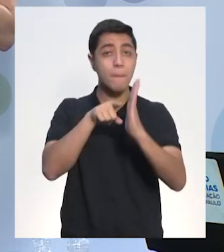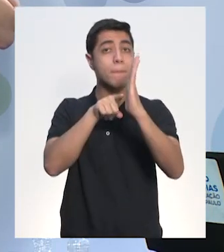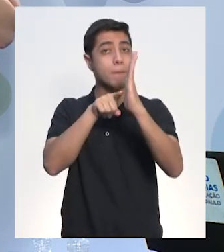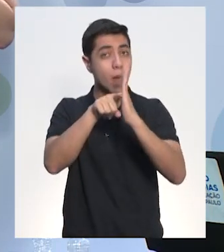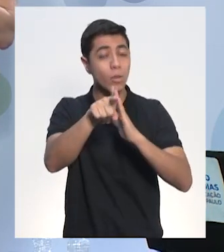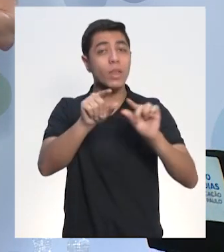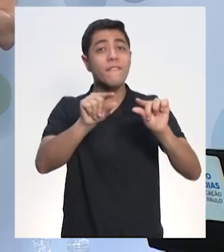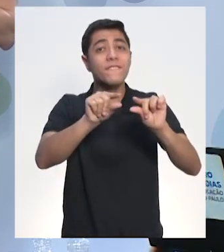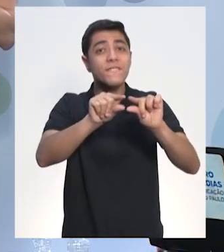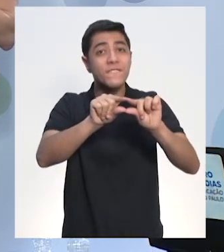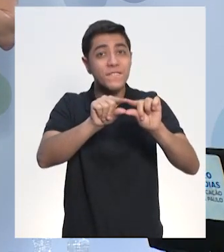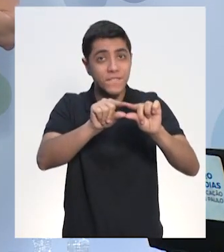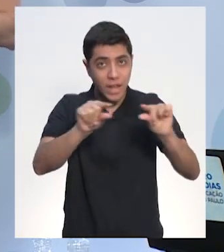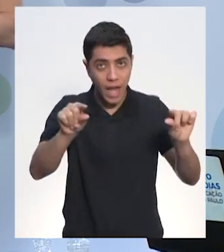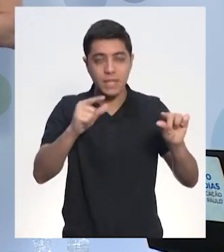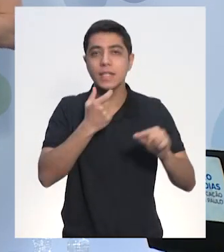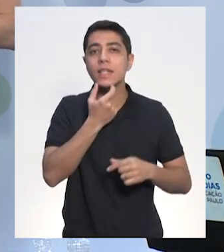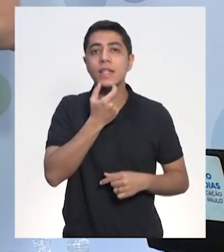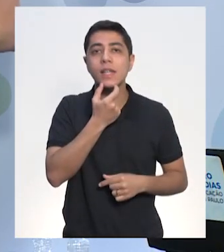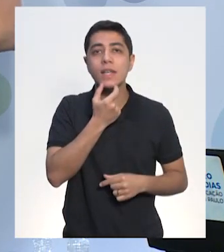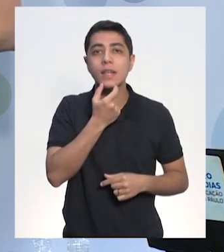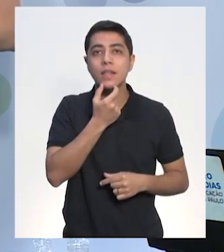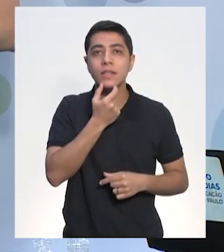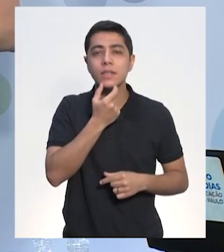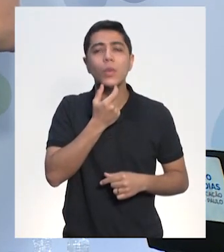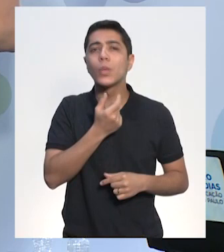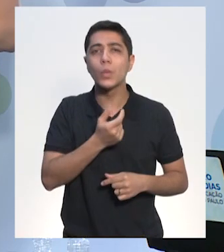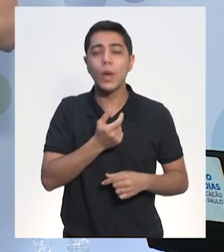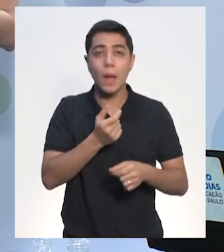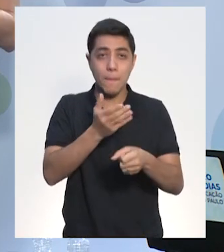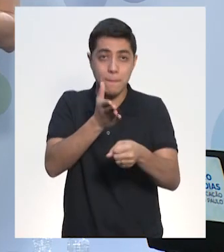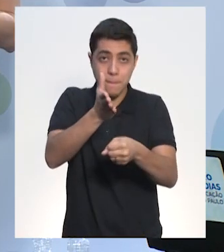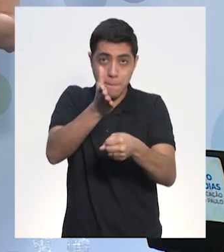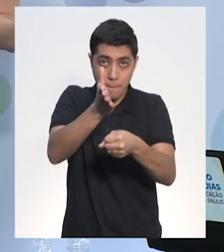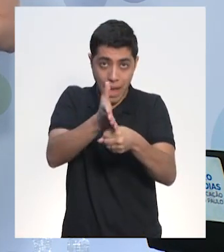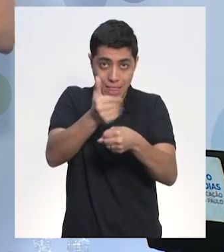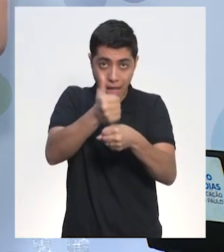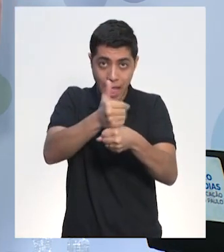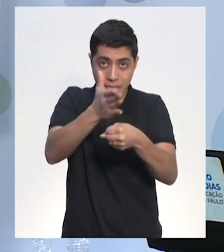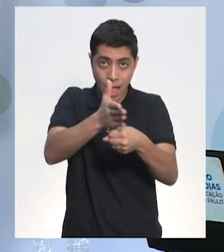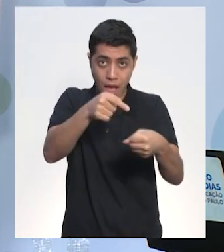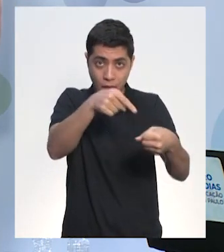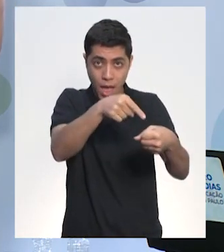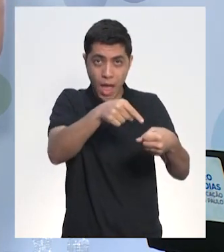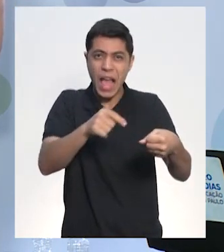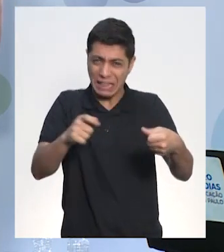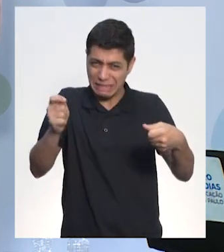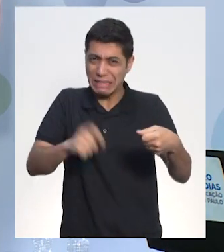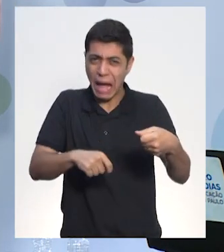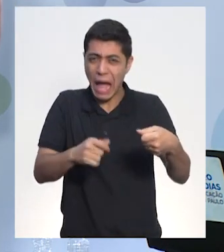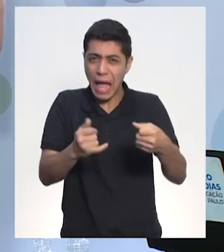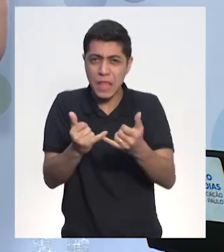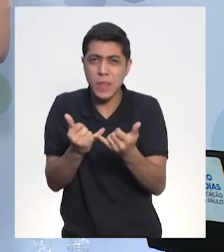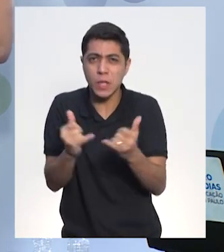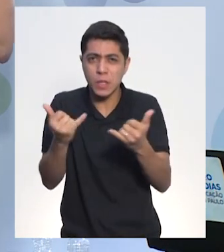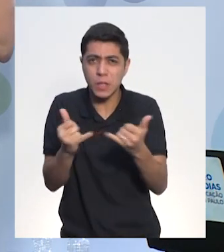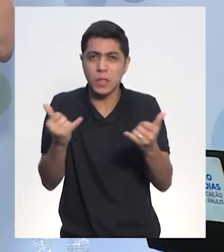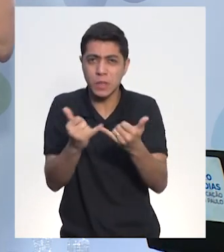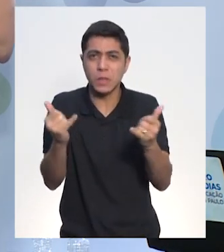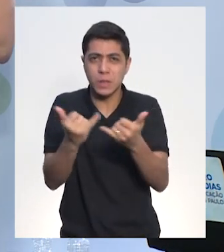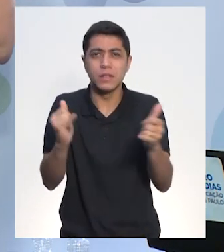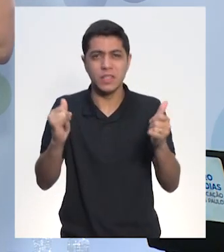potato generate electricity? Uma batata pode gerar eletricidade? Será que pode ou não? Vamos ver esse vídeo, então. E